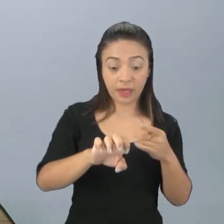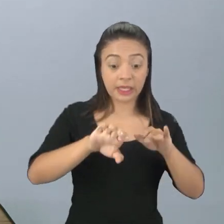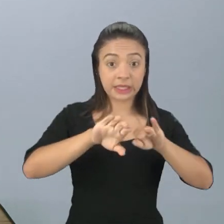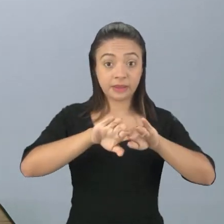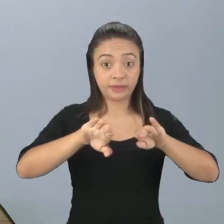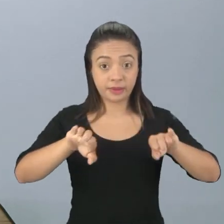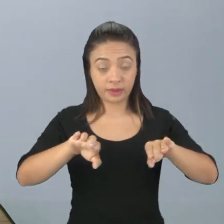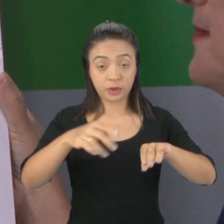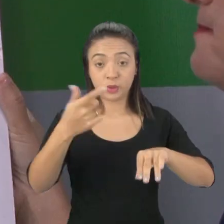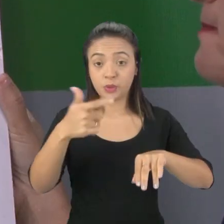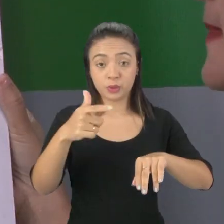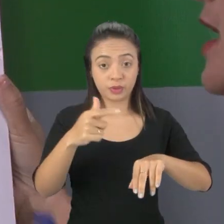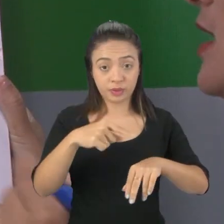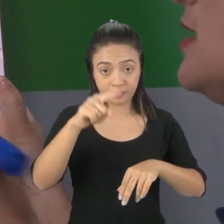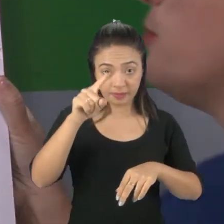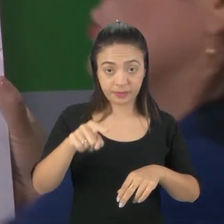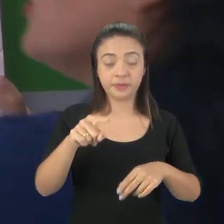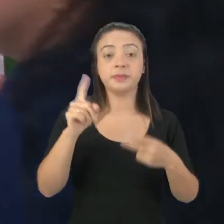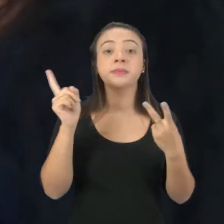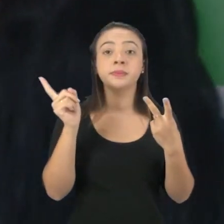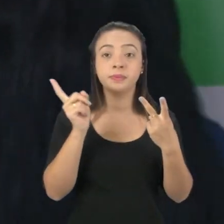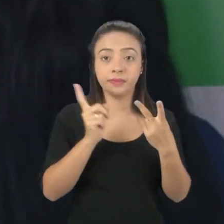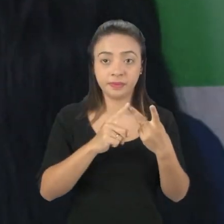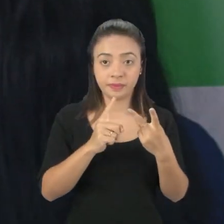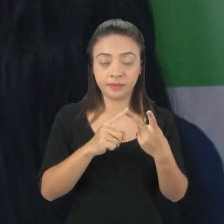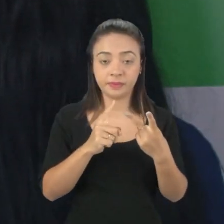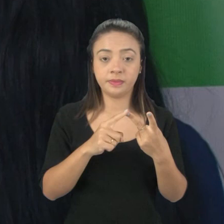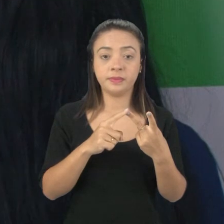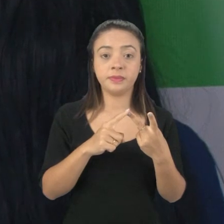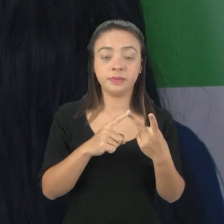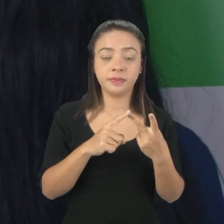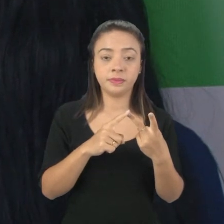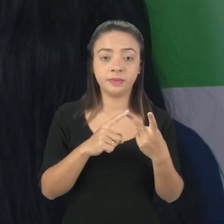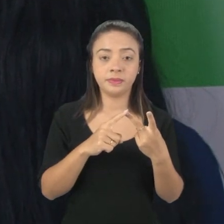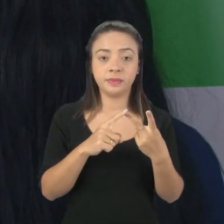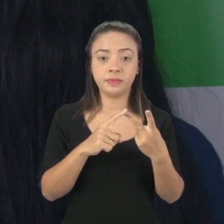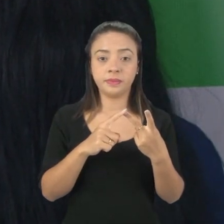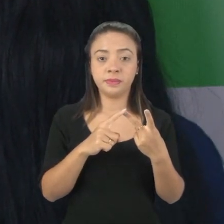separado sem acento, ok? Depois nós temos o porquê, ó,